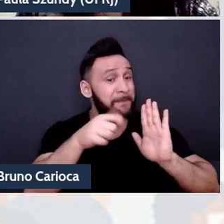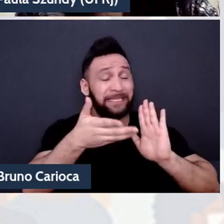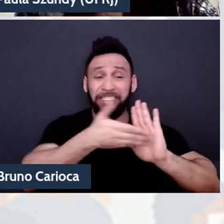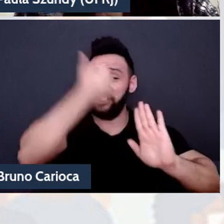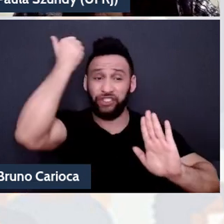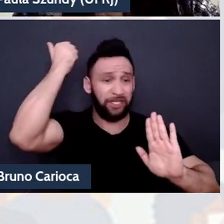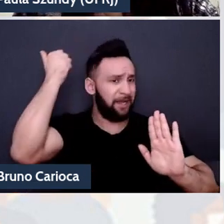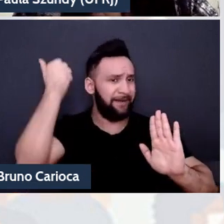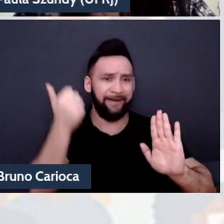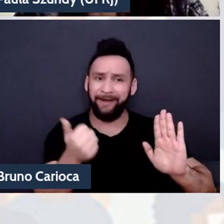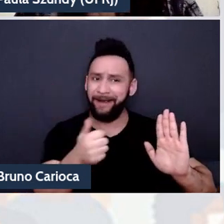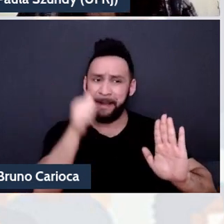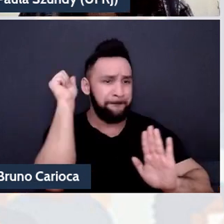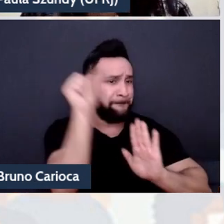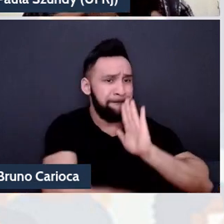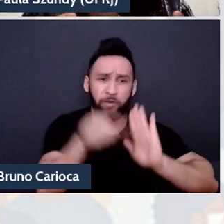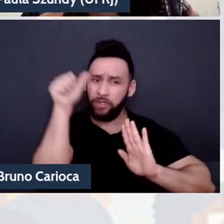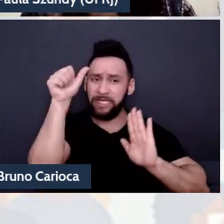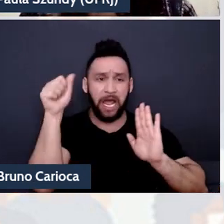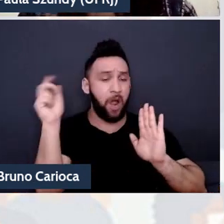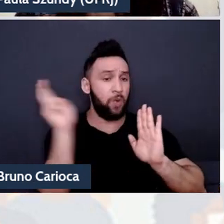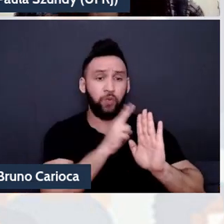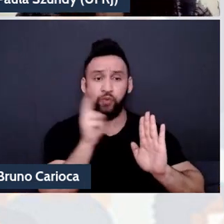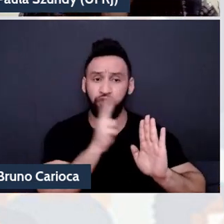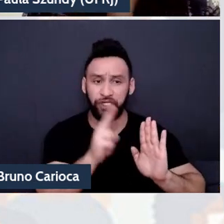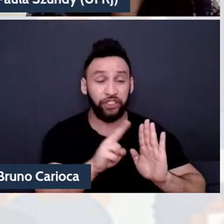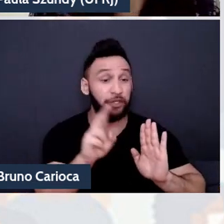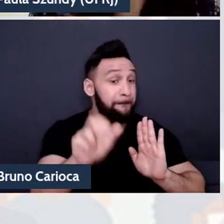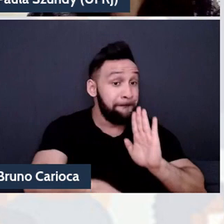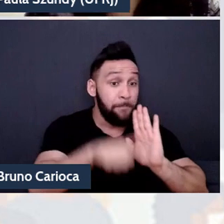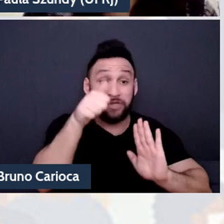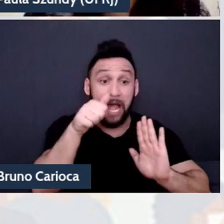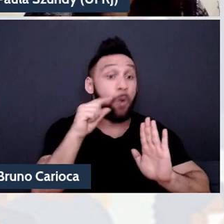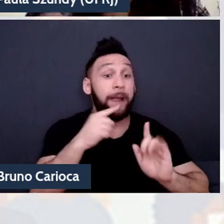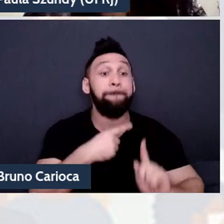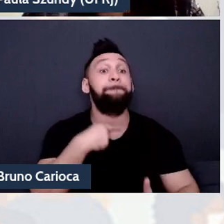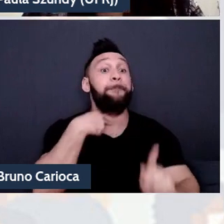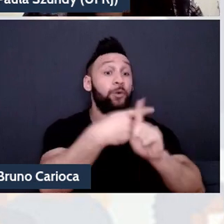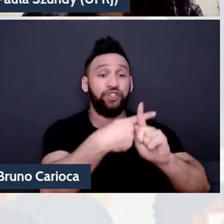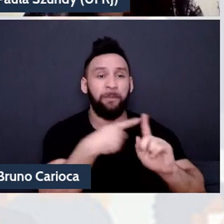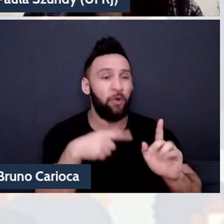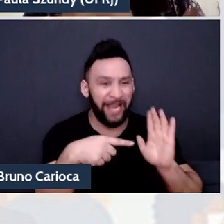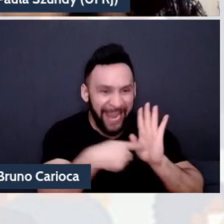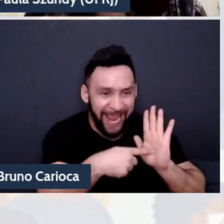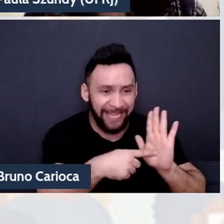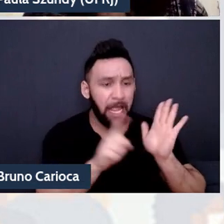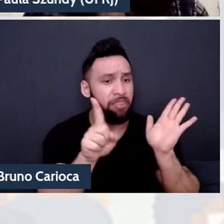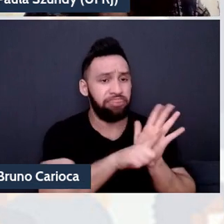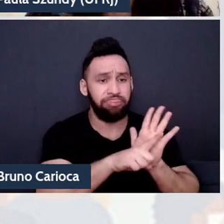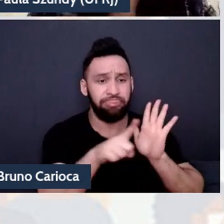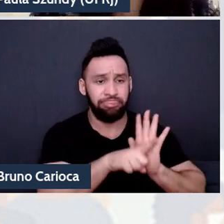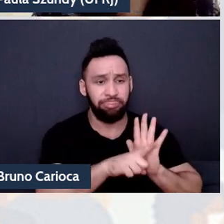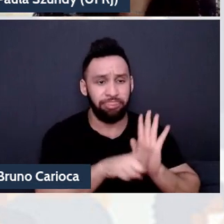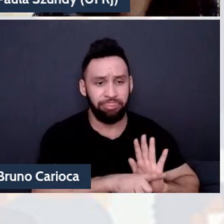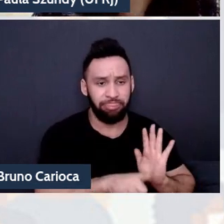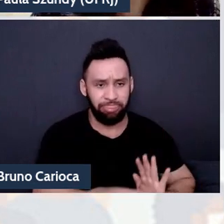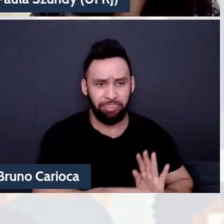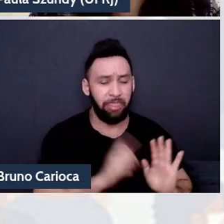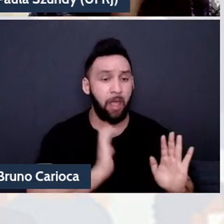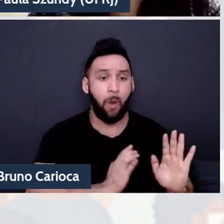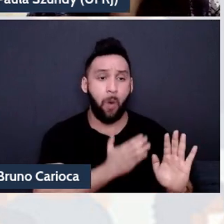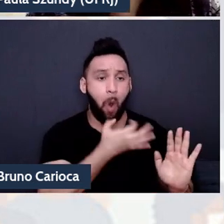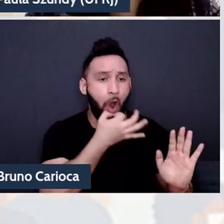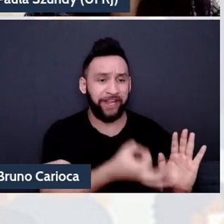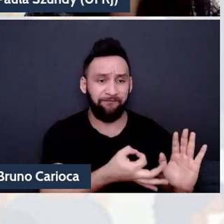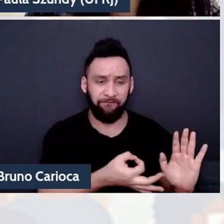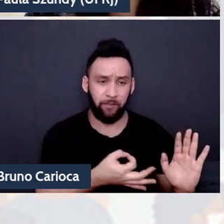BNCC, mas enquanto, né, ao mesmo tempo que a gente participa dessas lutas, a gente